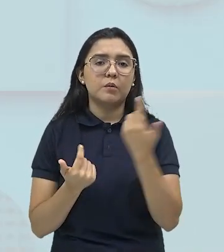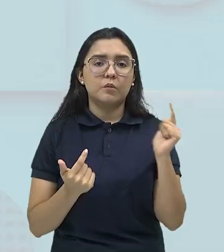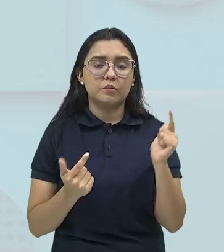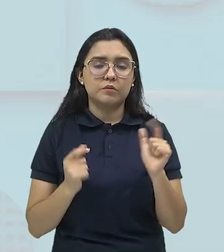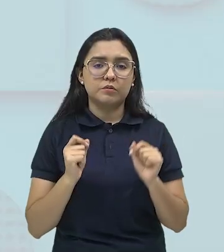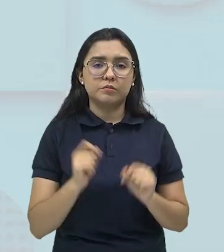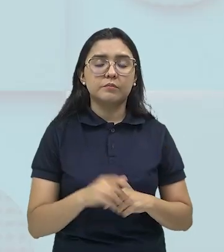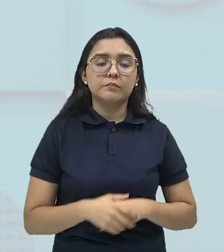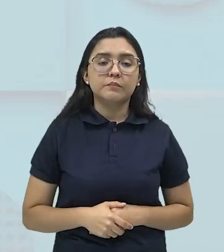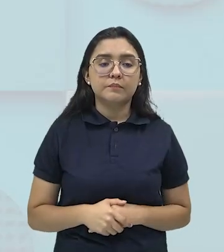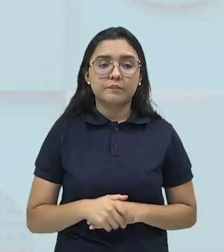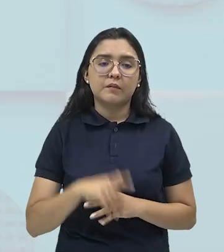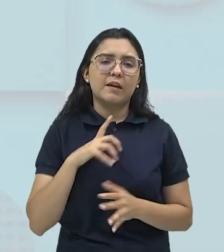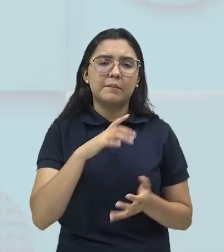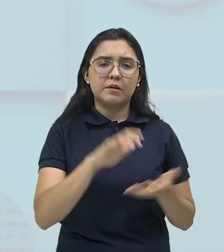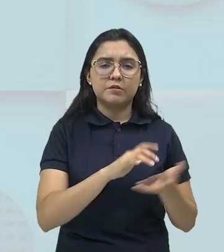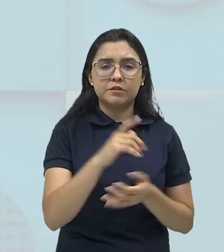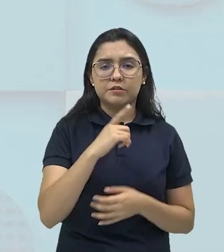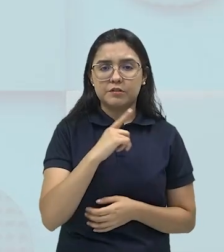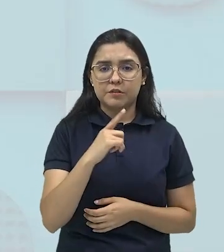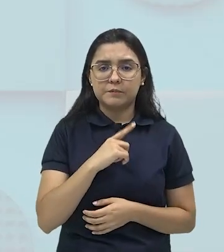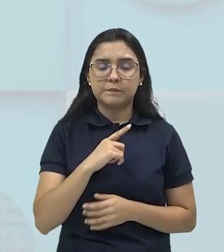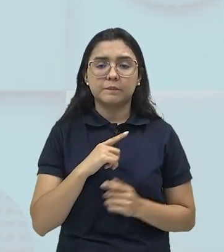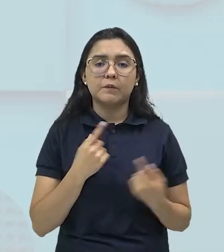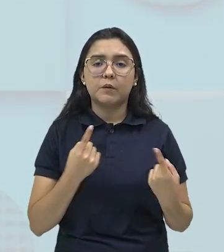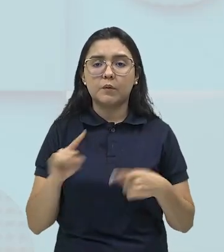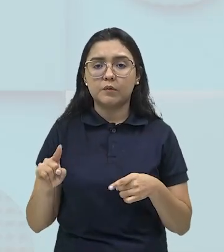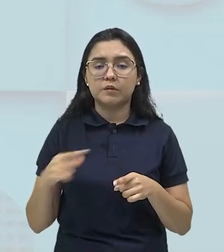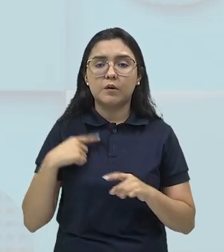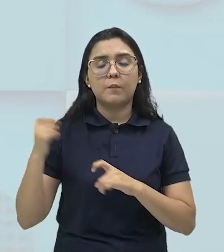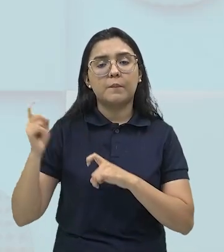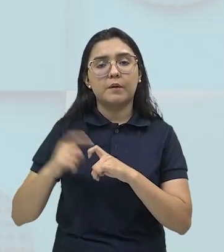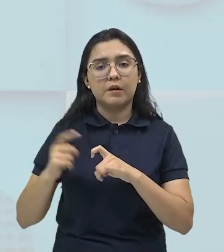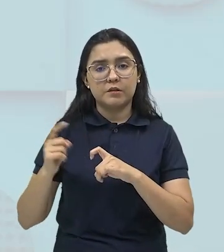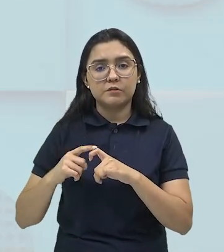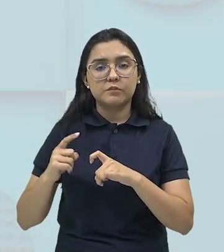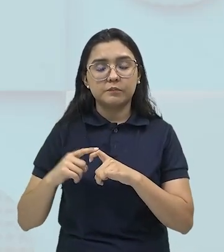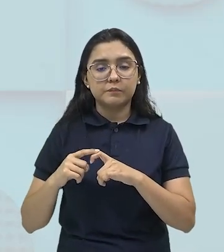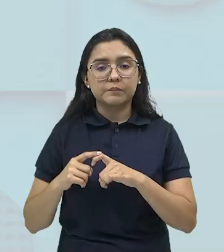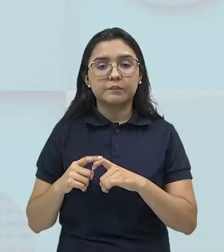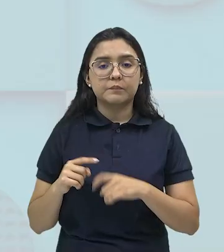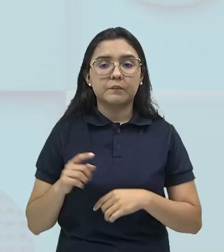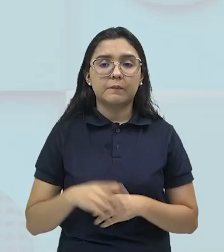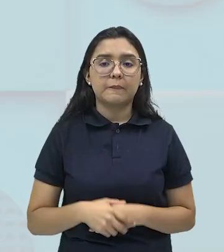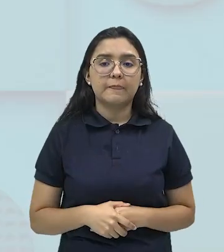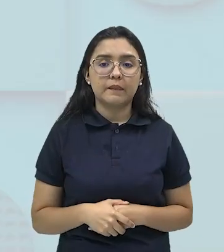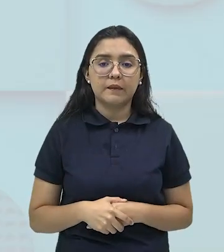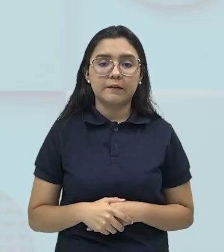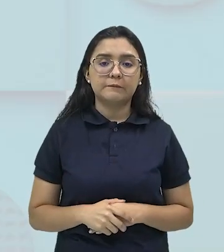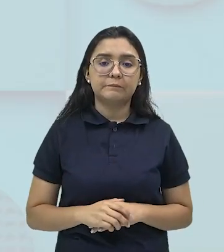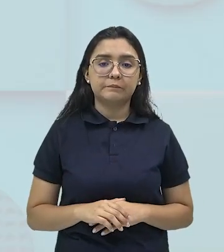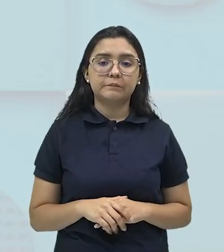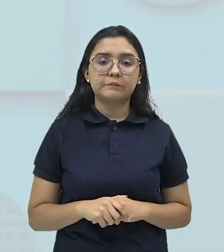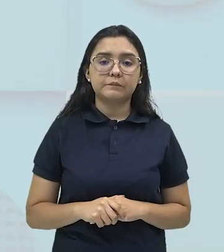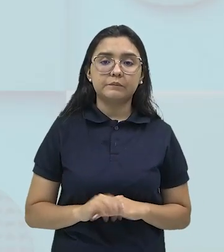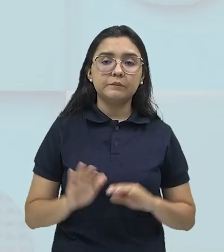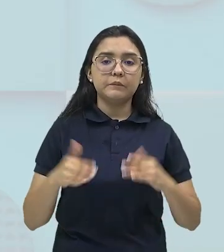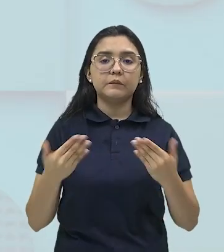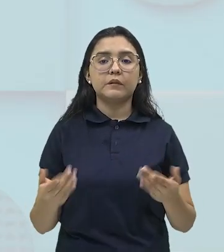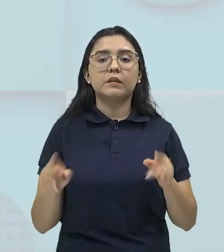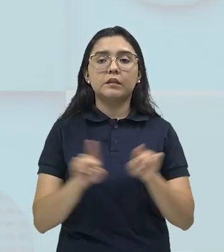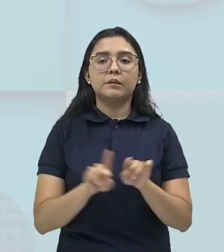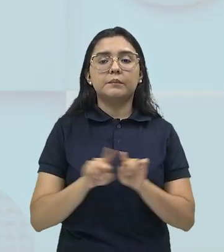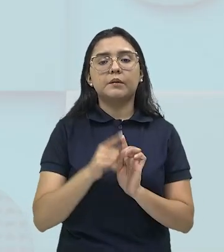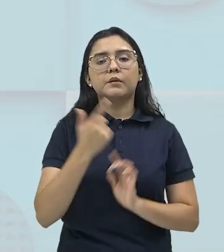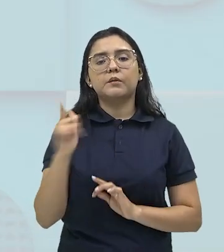rebeliões que haviam contra o que o Dr. Bacamarte fazia com as pessoas, né? E um outro